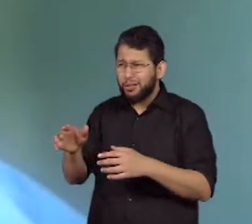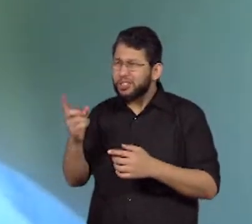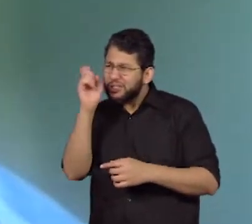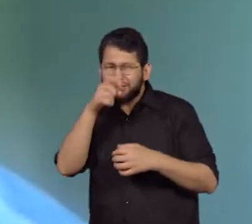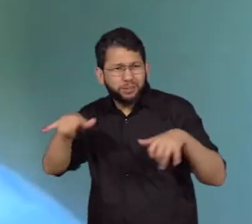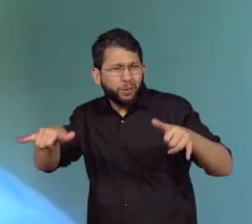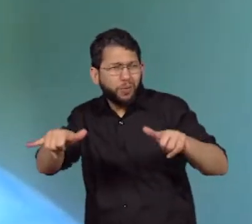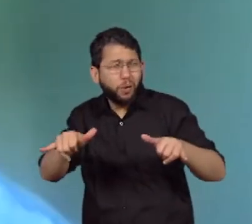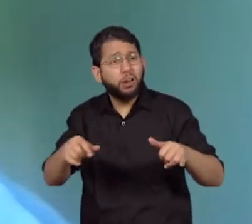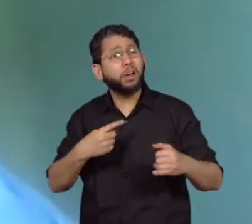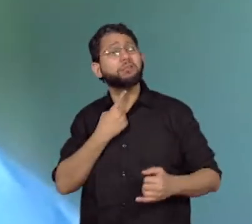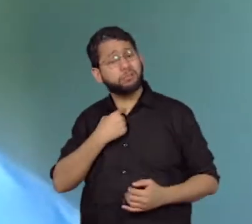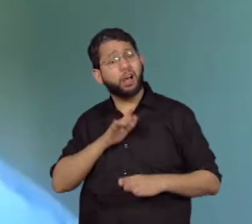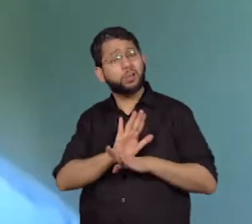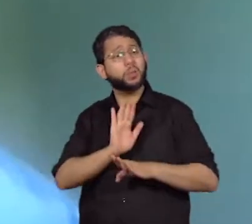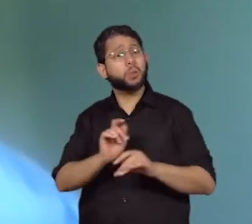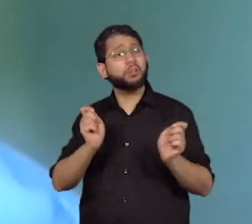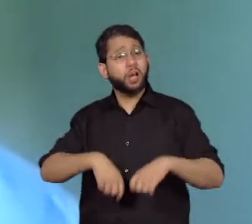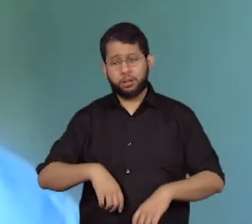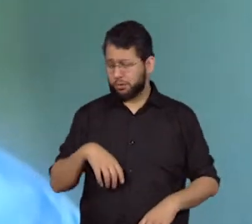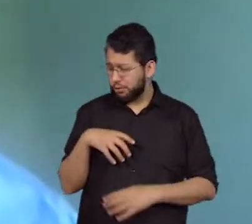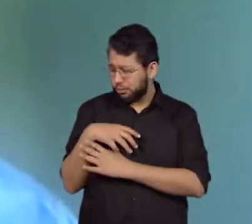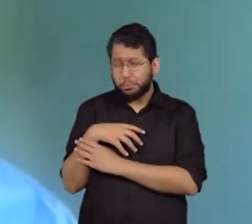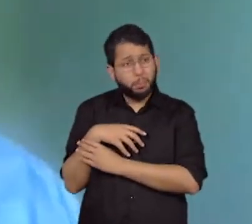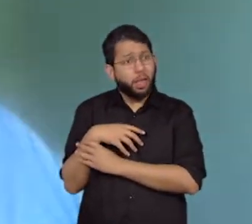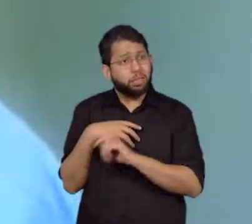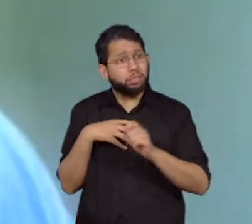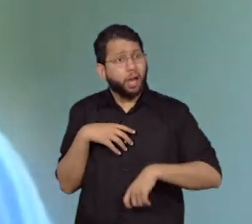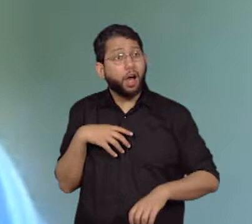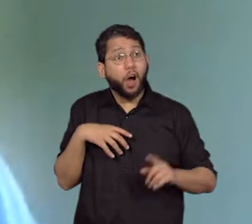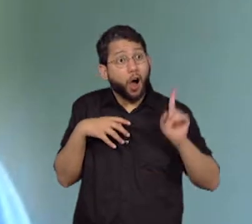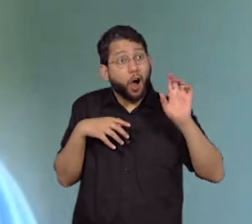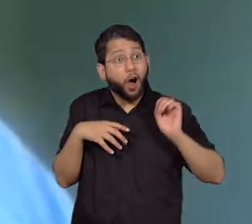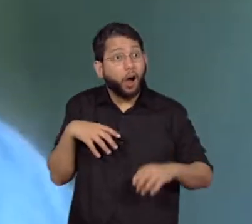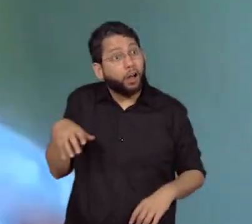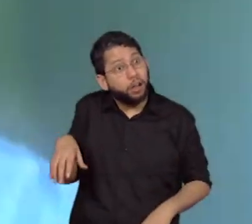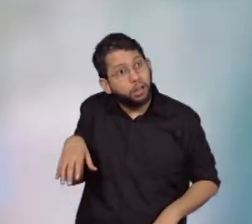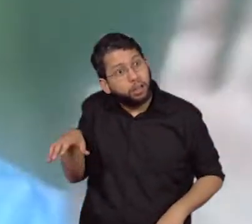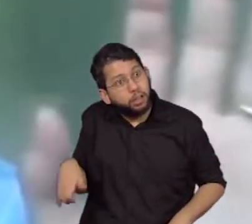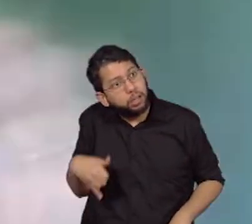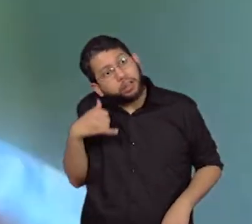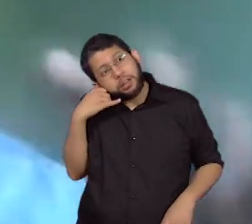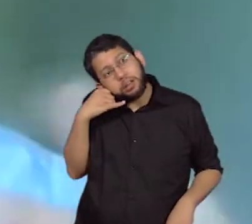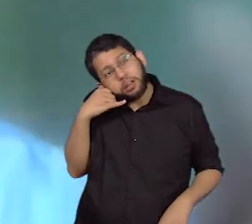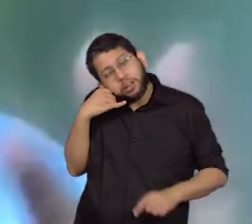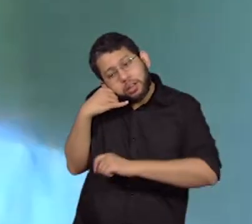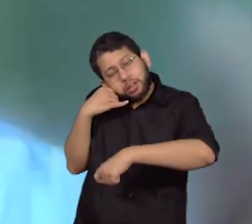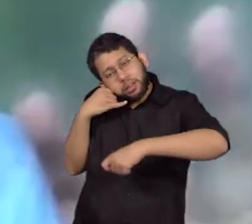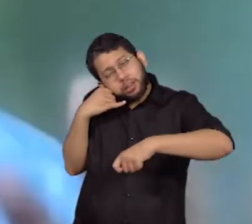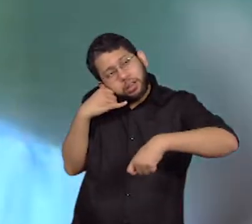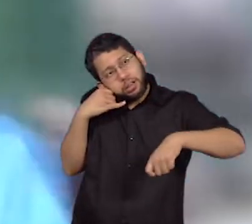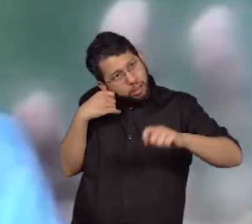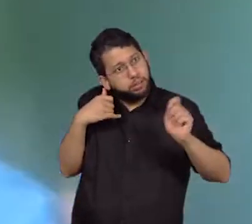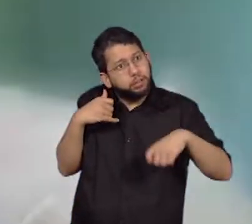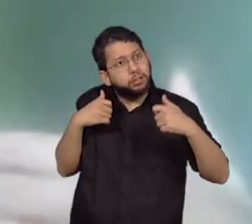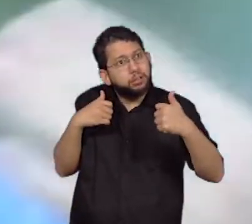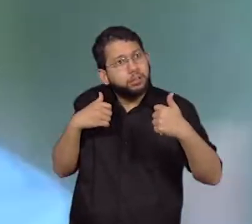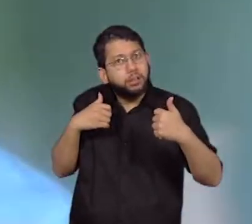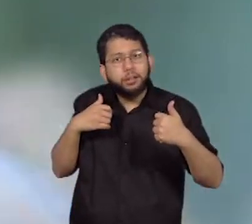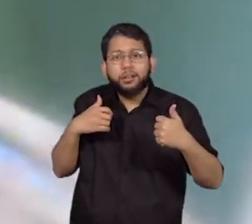como assim? Não, eu venho, mas você está com o braço engessado. Falei, não tem problema, ó. Eu faço assim e alcanço, eu atendo o telefone.